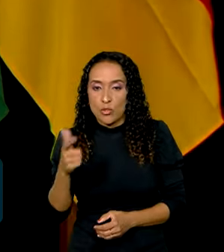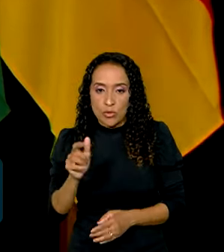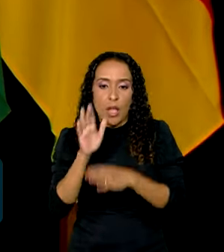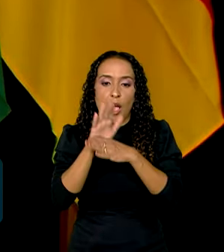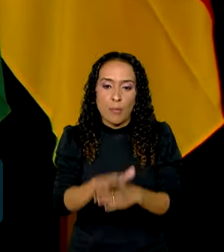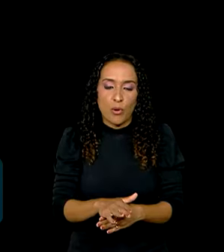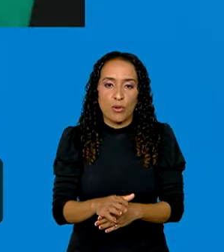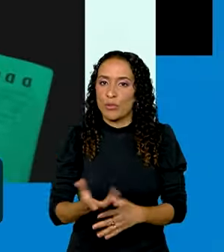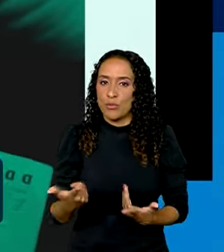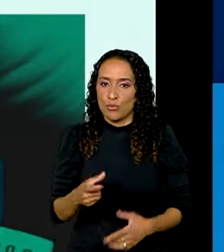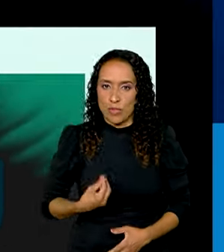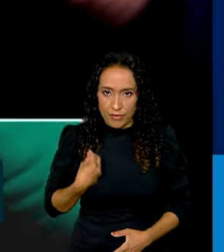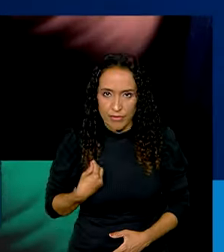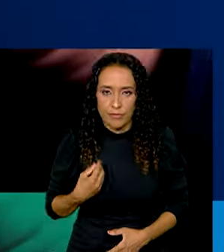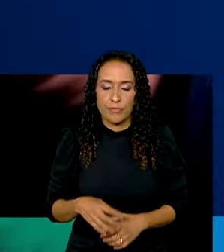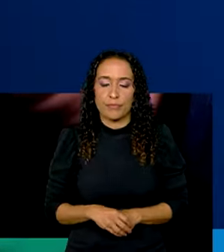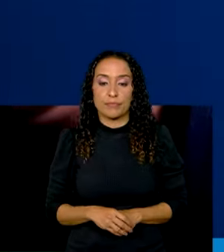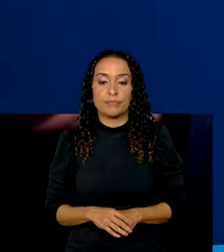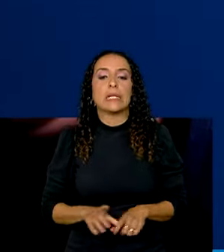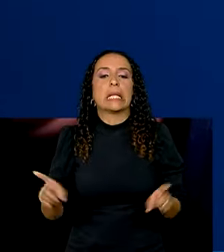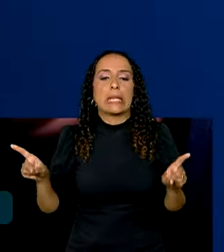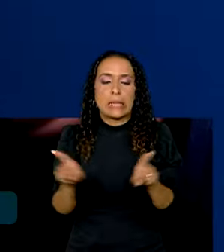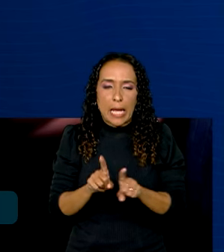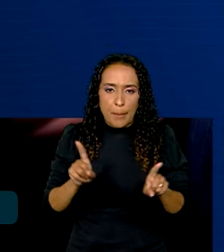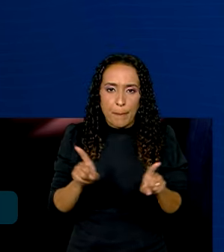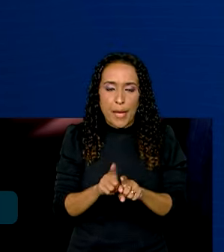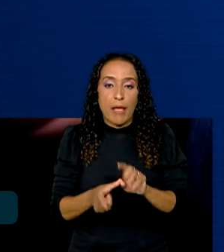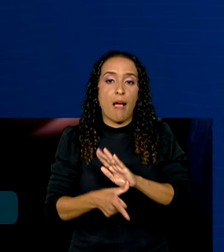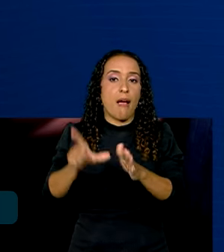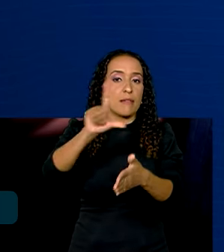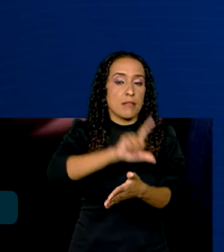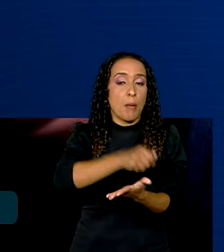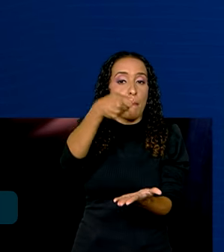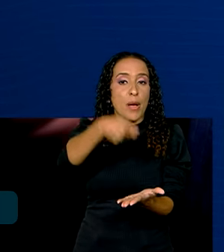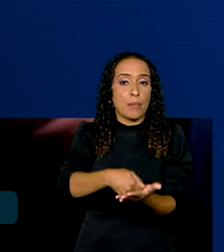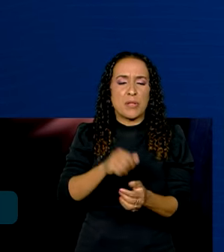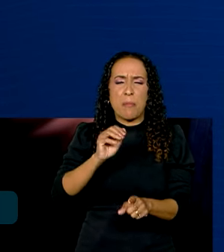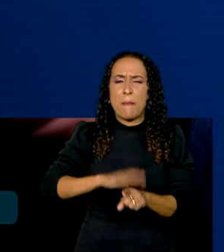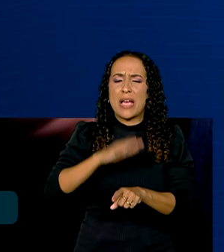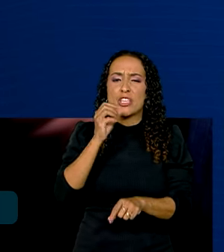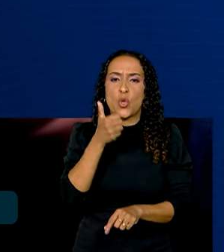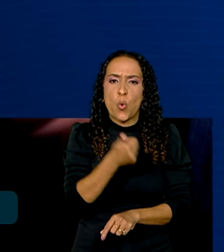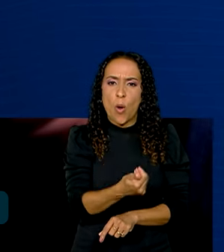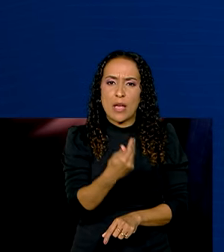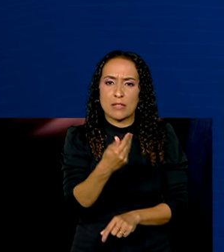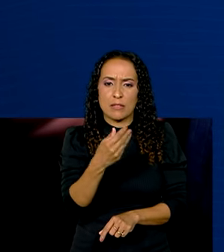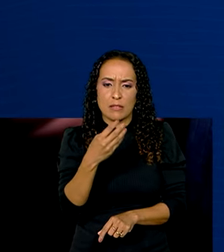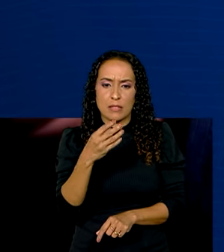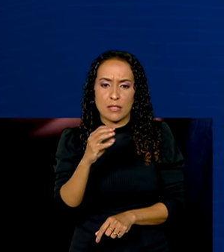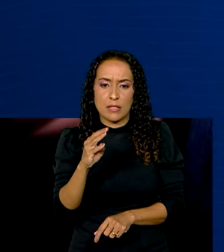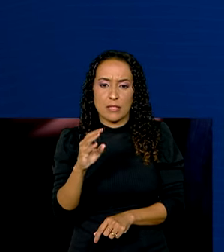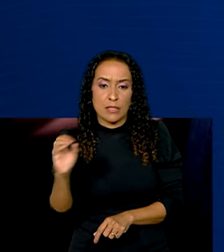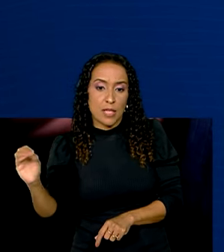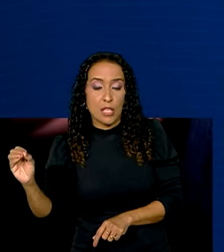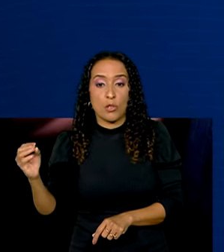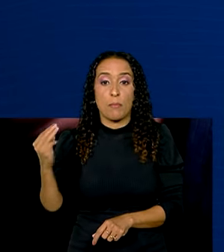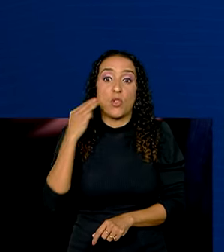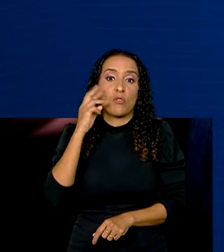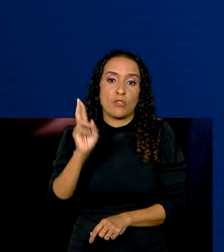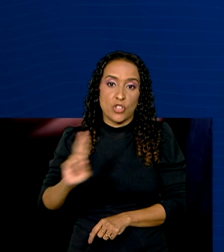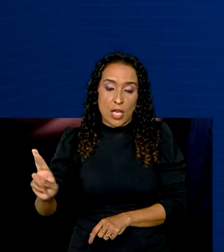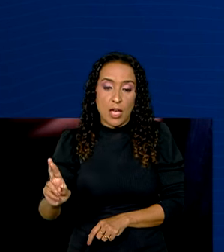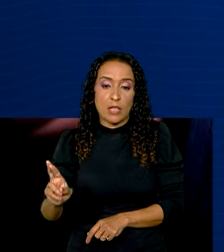não estariam aqui conosco. Além disso, foi antecipado o pagamento de mais de 400 milhões de reais